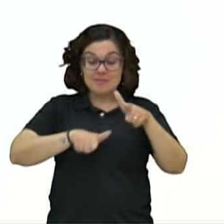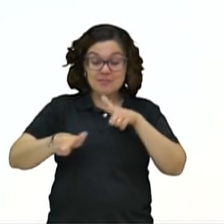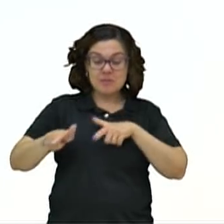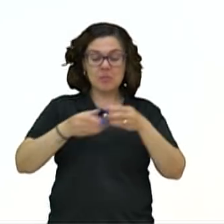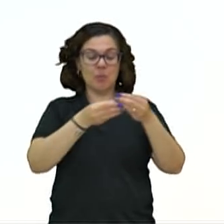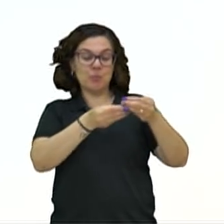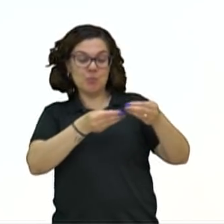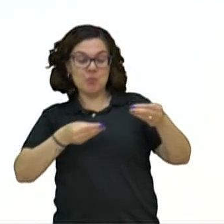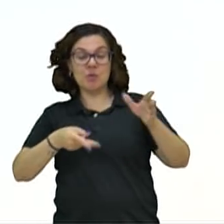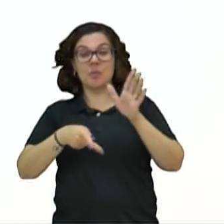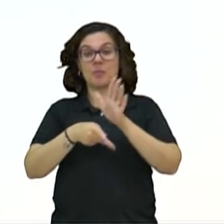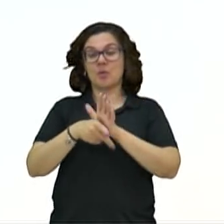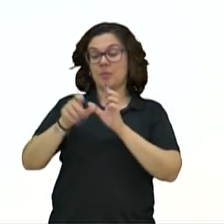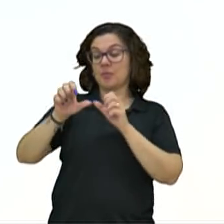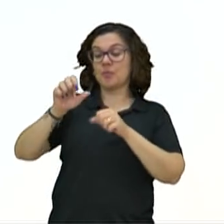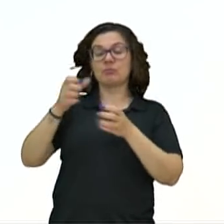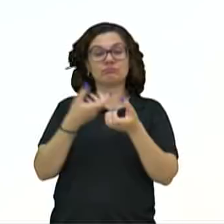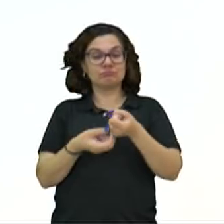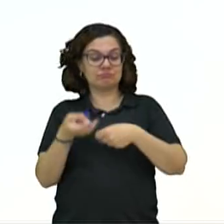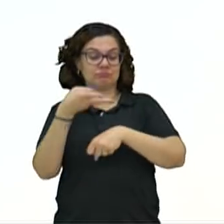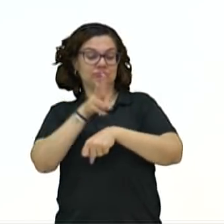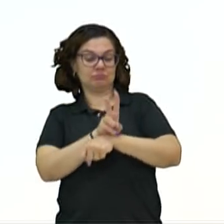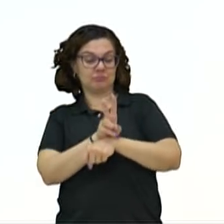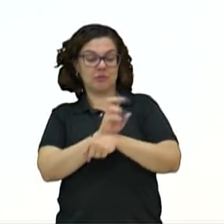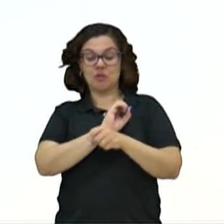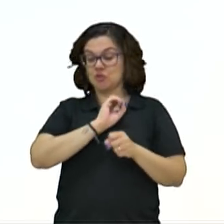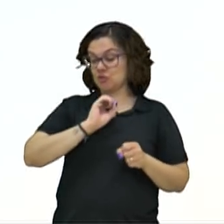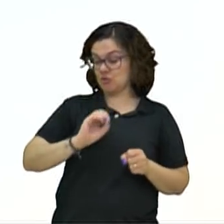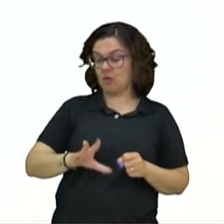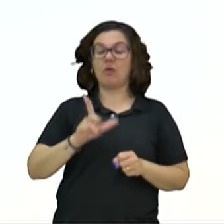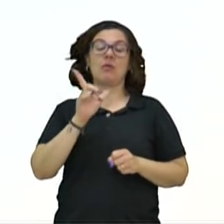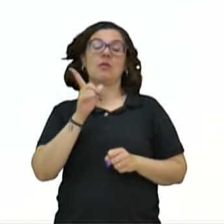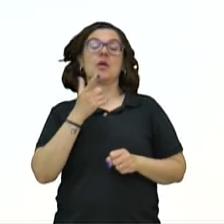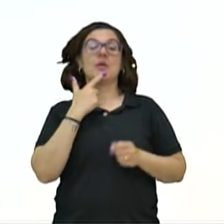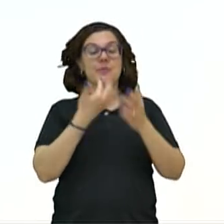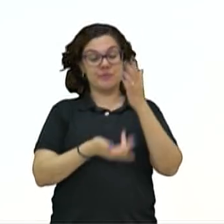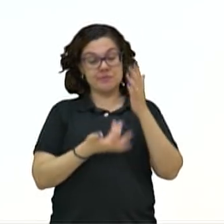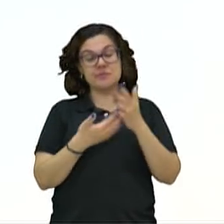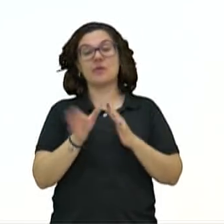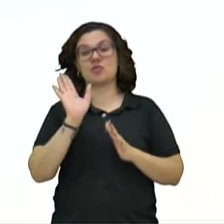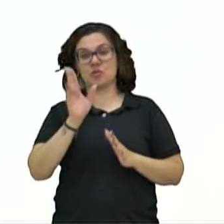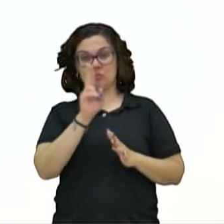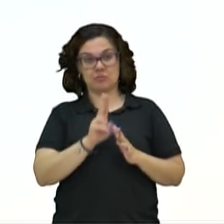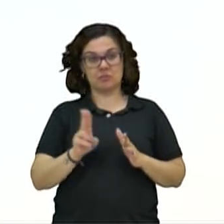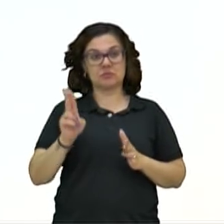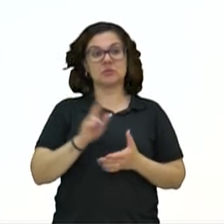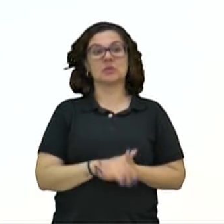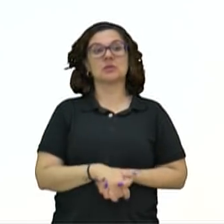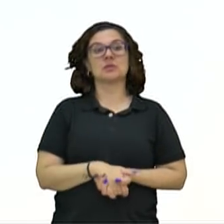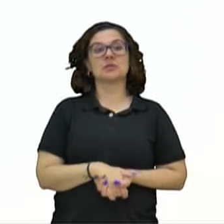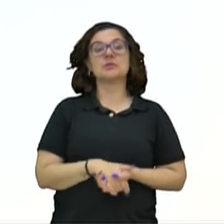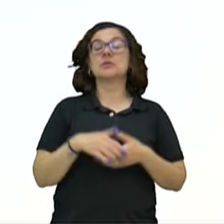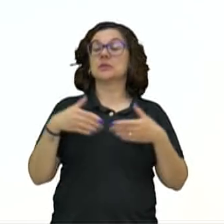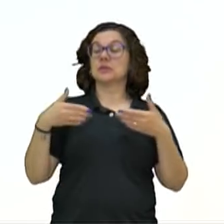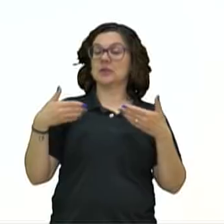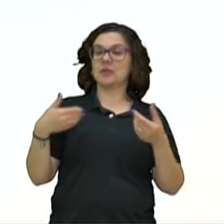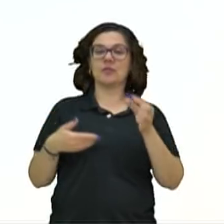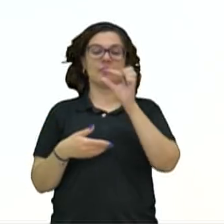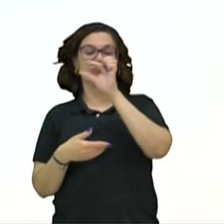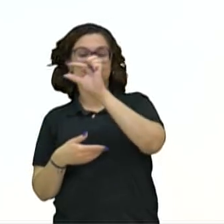e aí vão separar os anticorpos e descartar, né, o sangue do animal. E é assim, então, que os frascos,